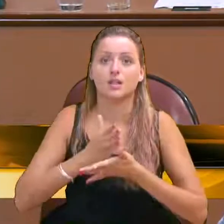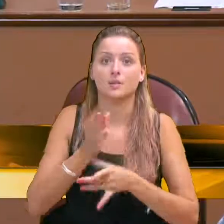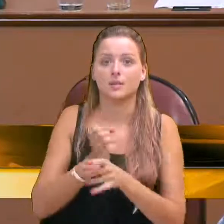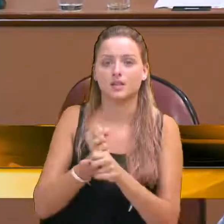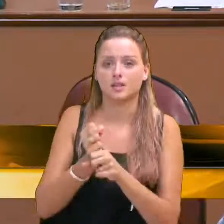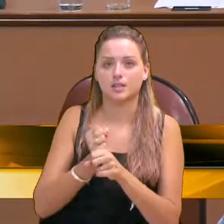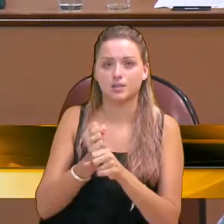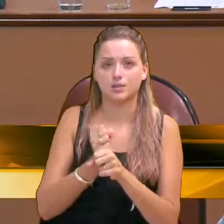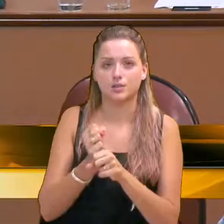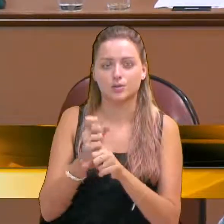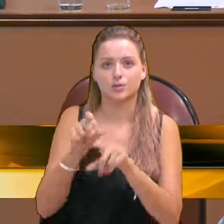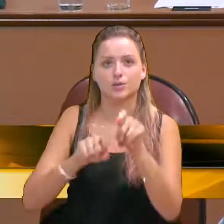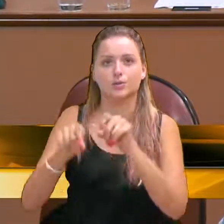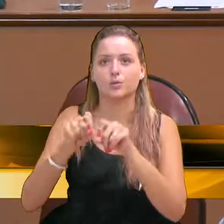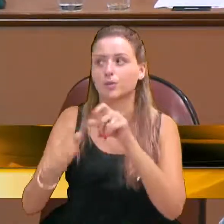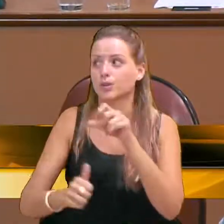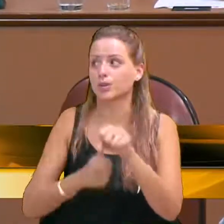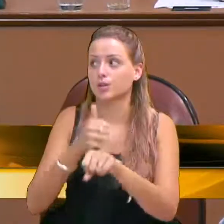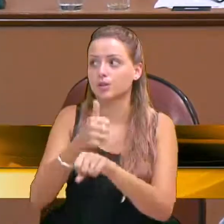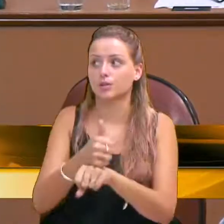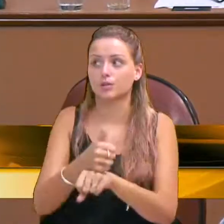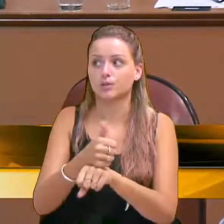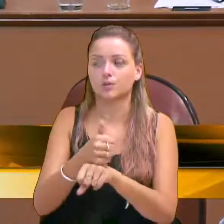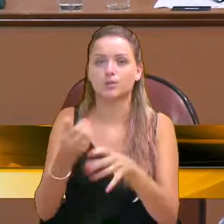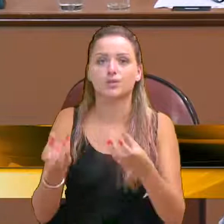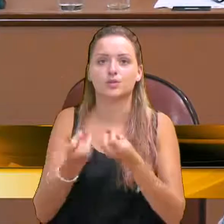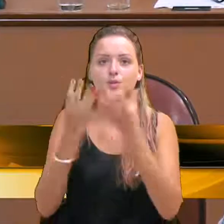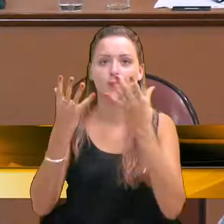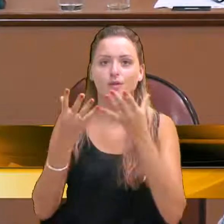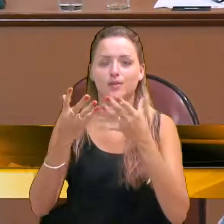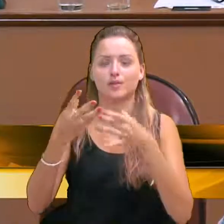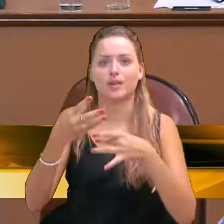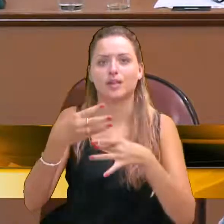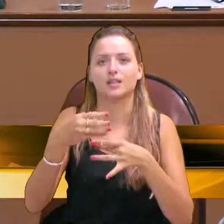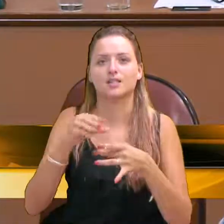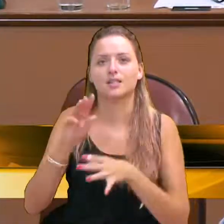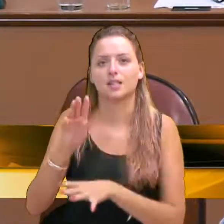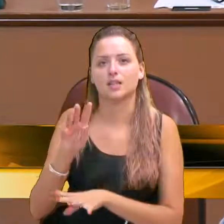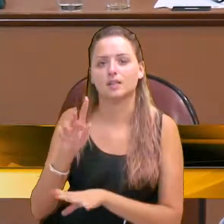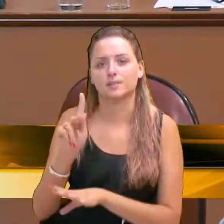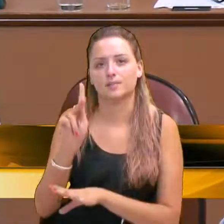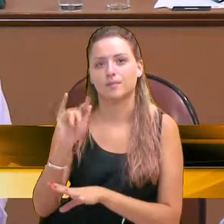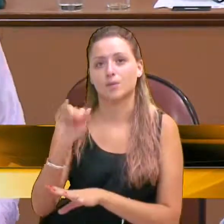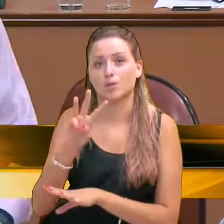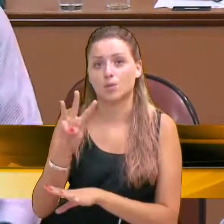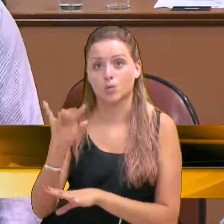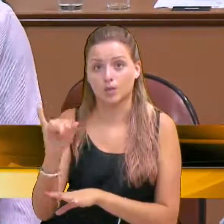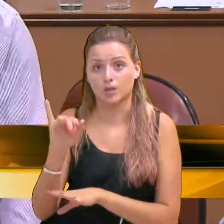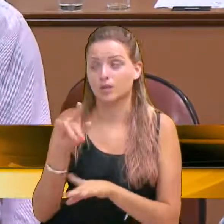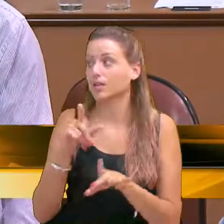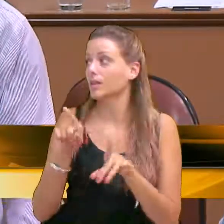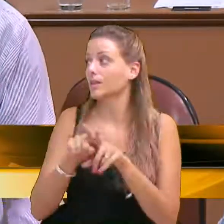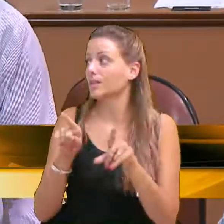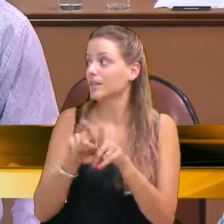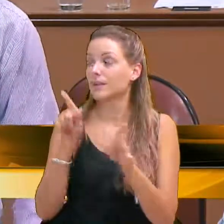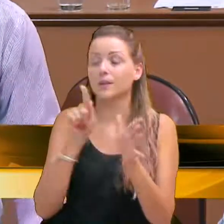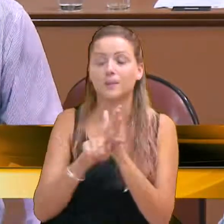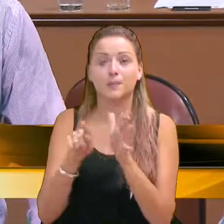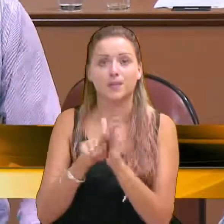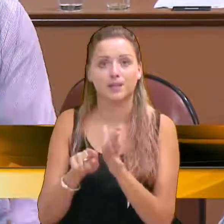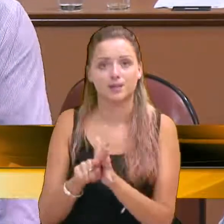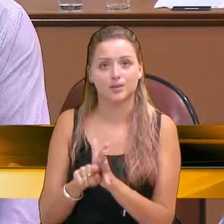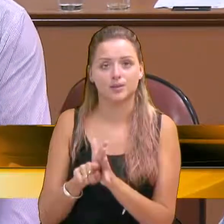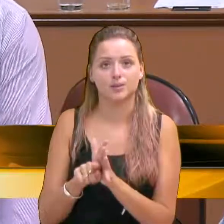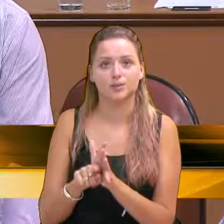um grande evento substituindo a festa do kiwi que ali tínhamos. E aí questionado,